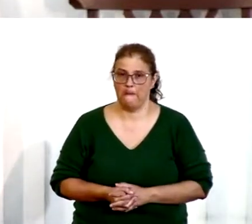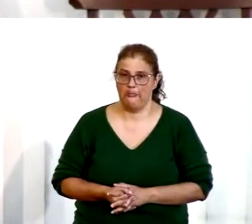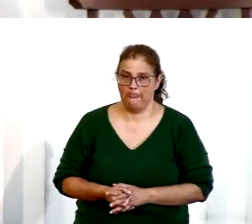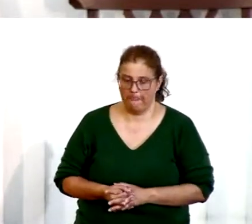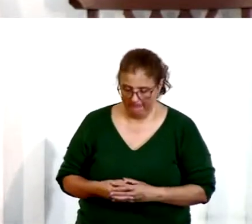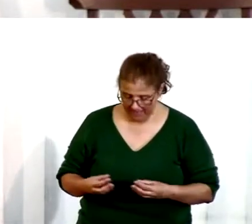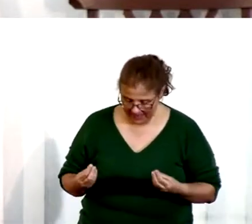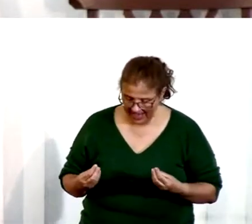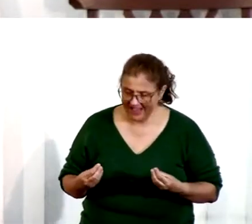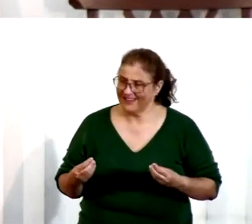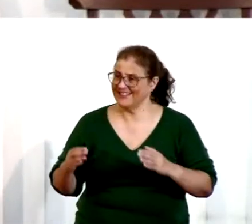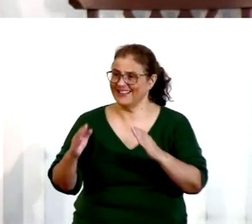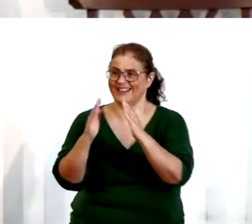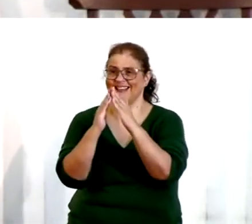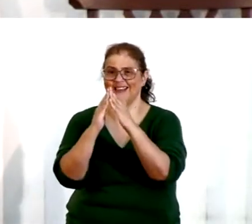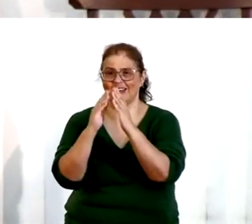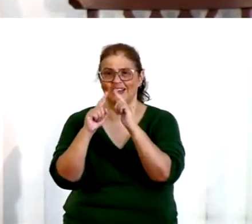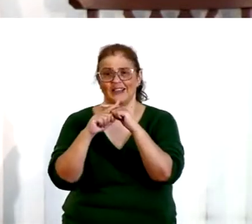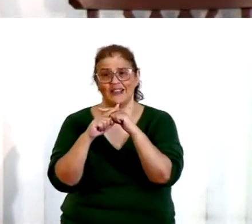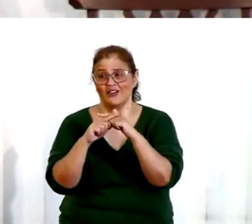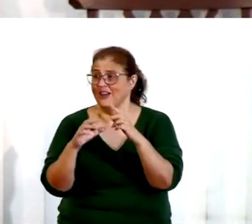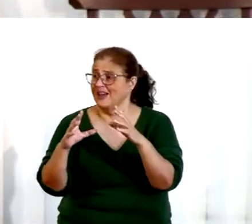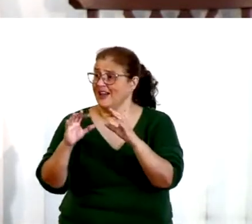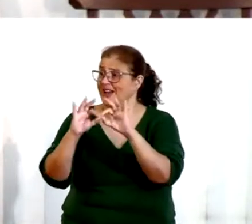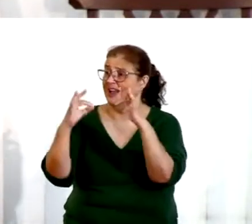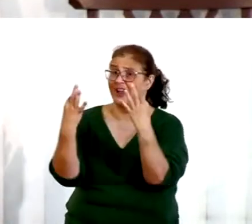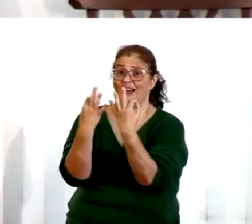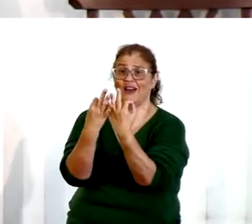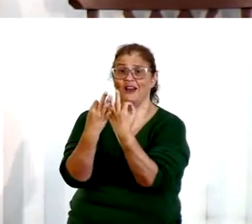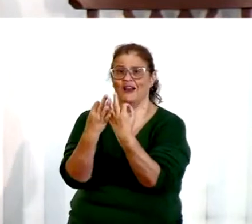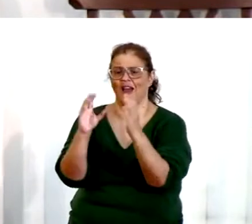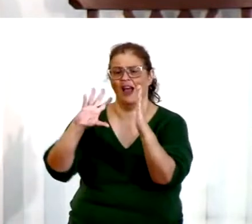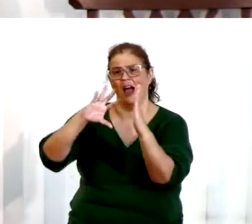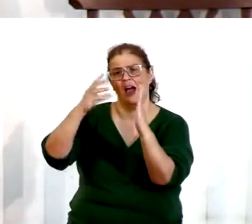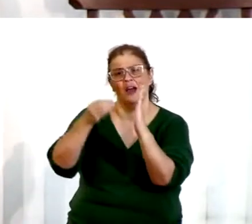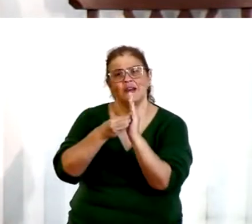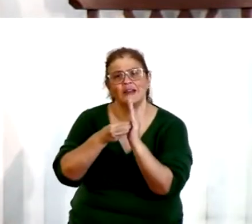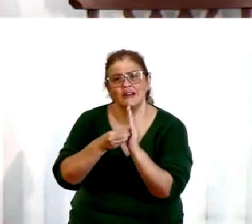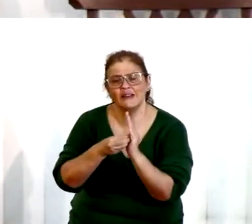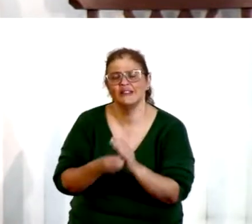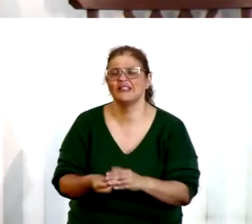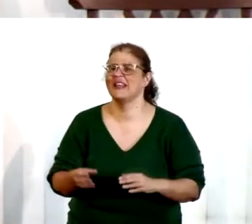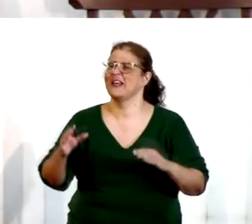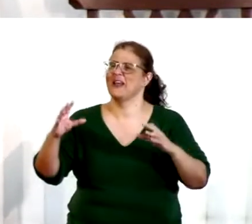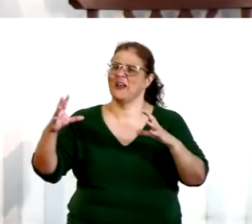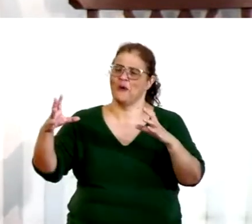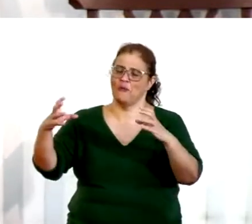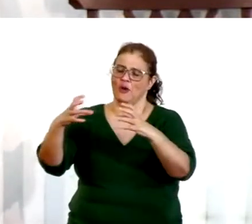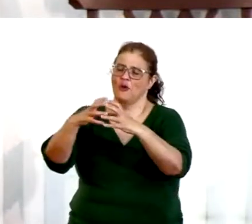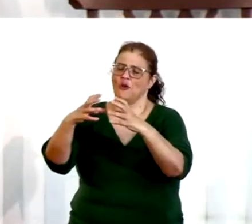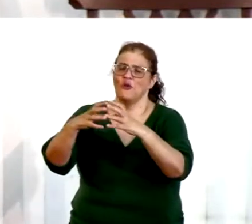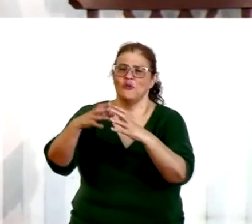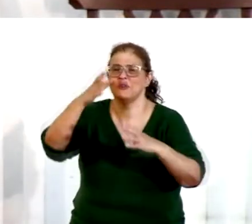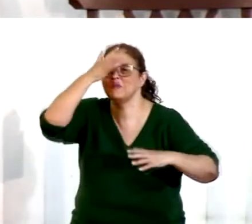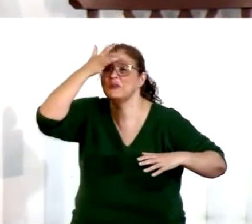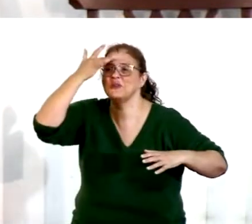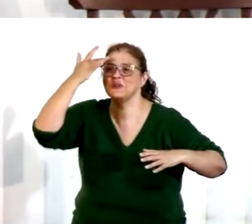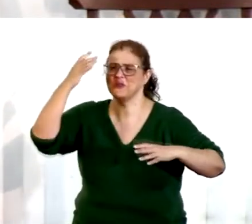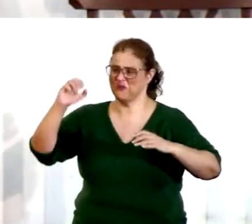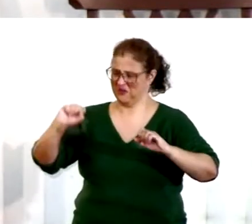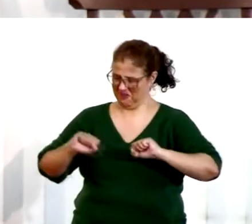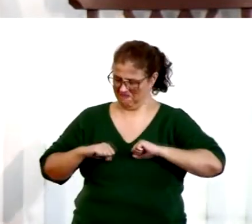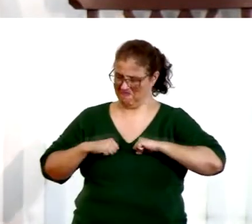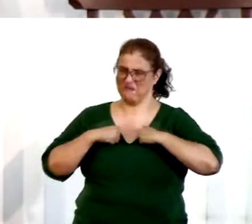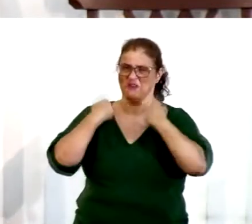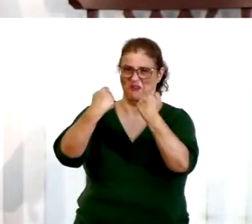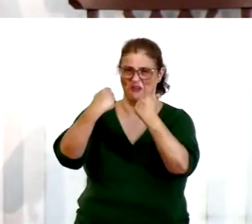de santos, de separados. A igreja é uma comunidade de vivos. A igreja é uma comunidade de gente radiante, de gente confiante.